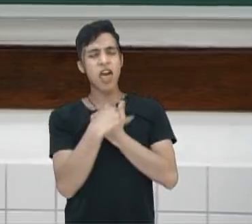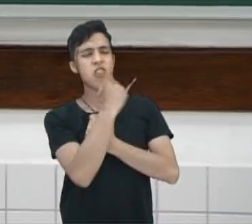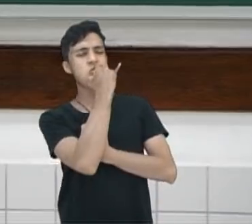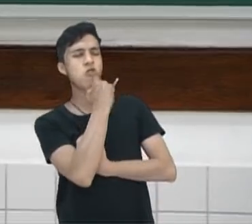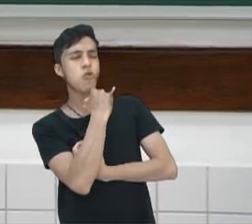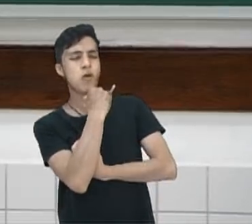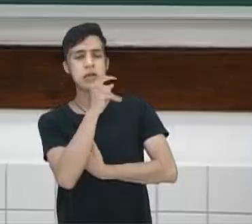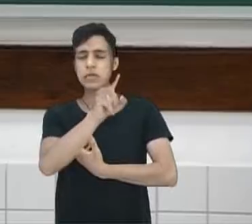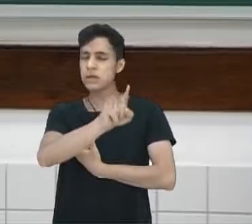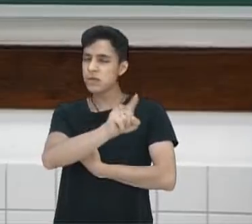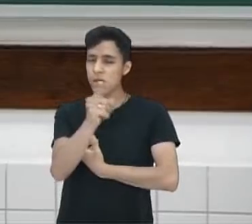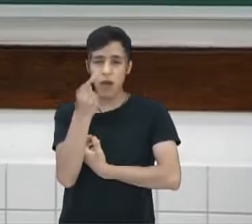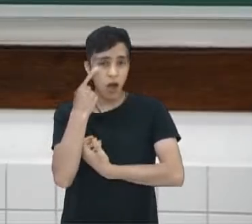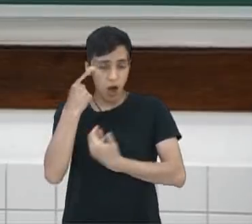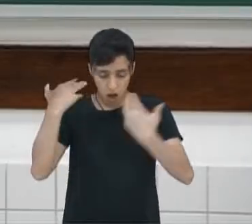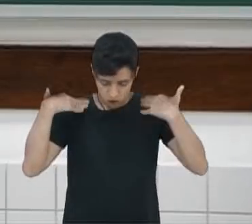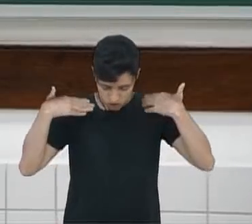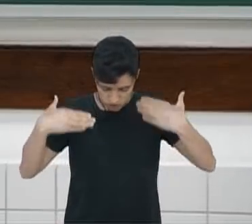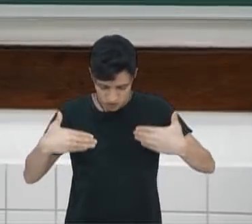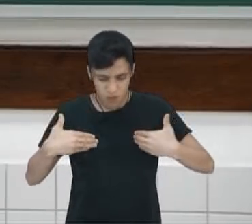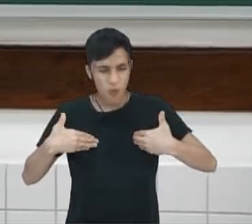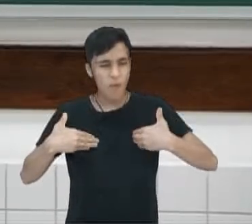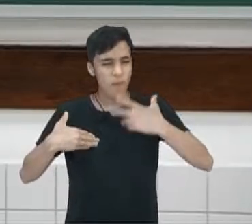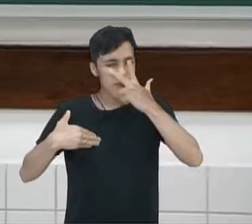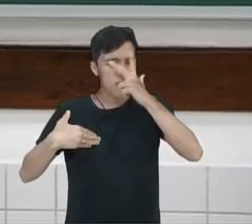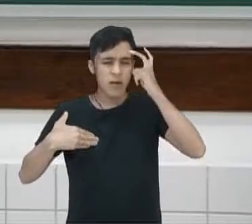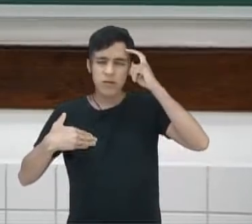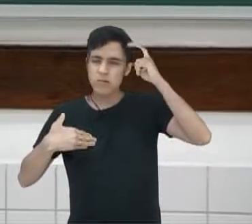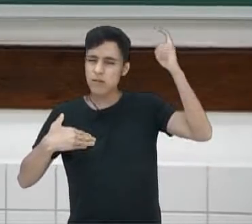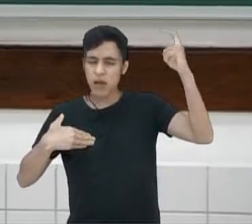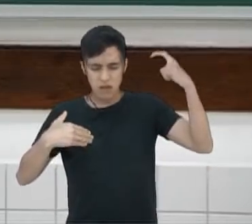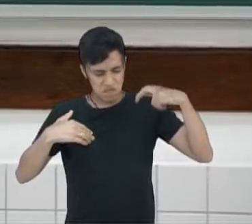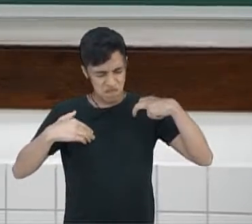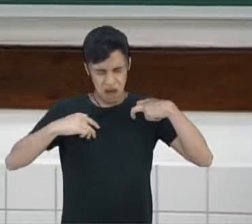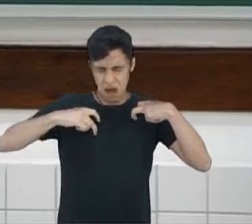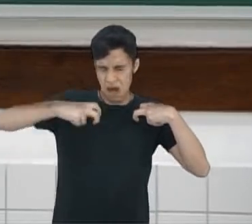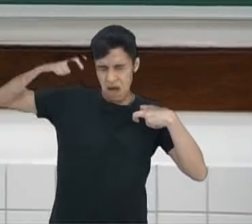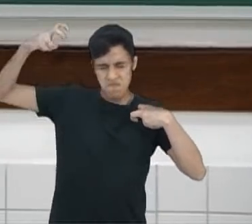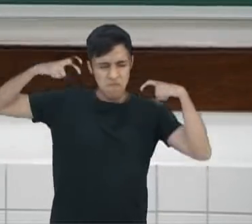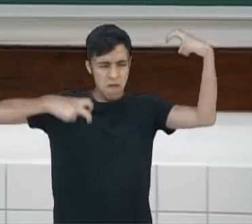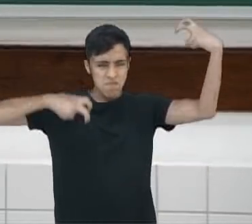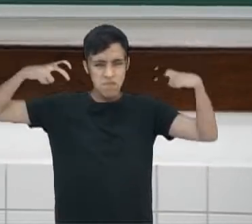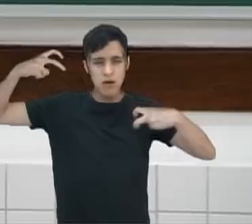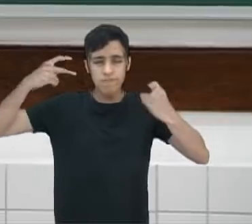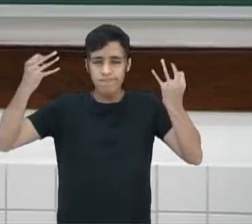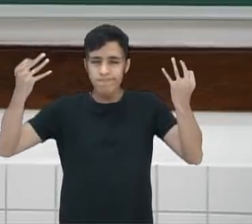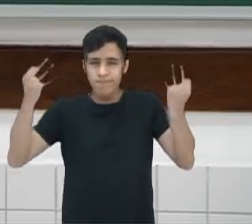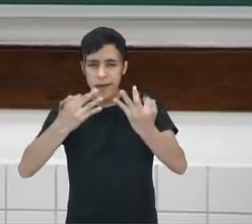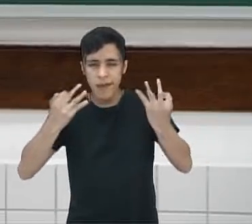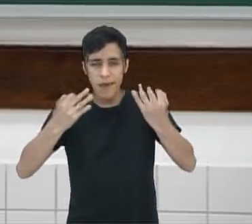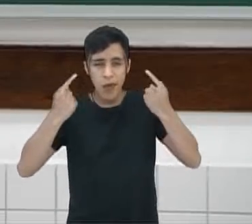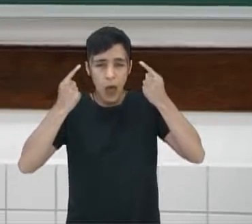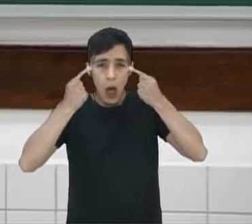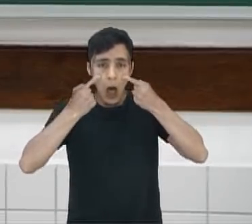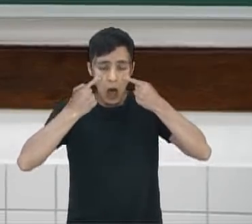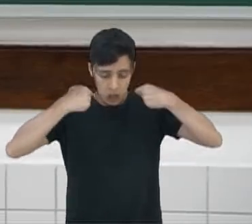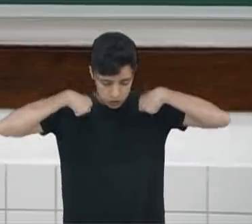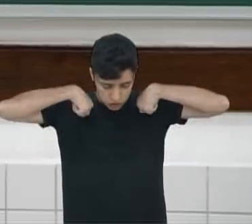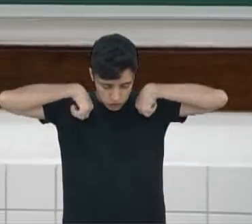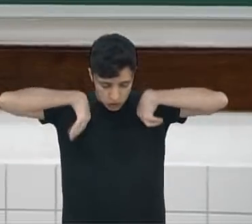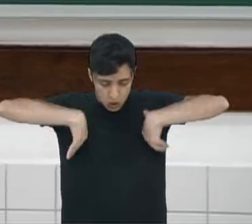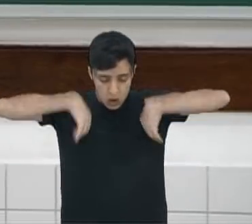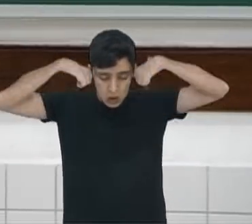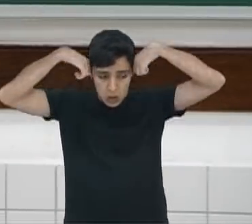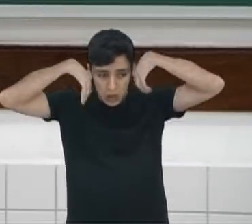O nosso corpo, né, ele é extremamente inteligente, tá? Perfeito, né? E o suor é extremamente importante.